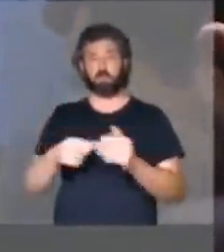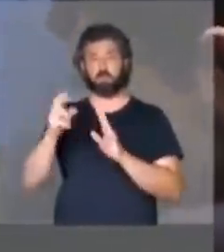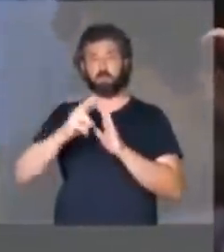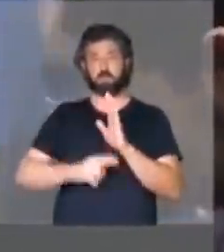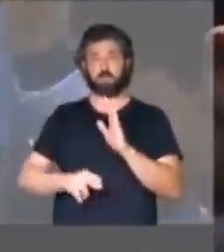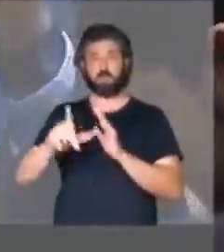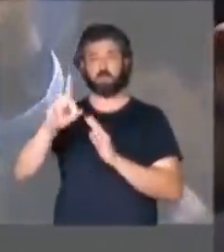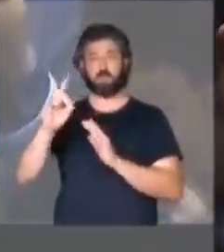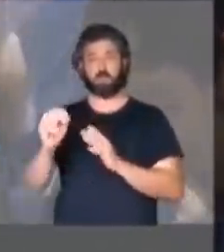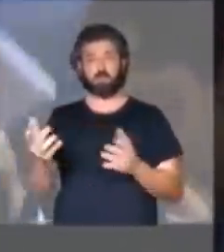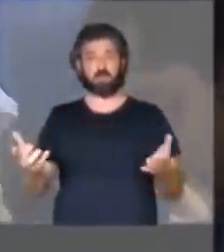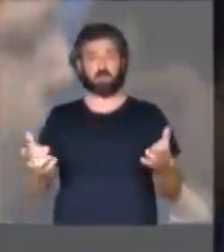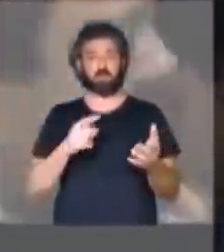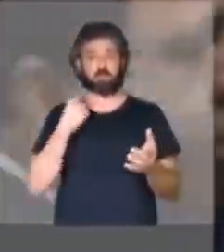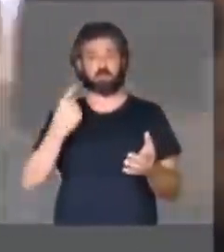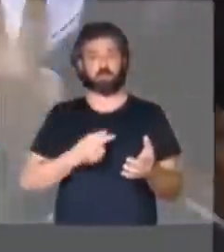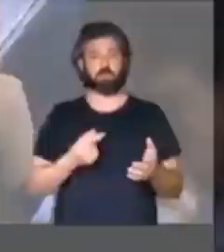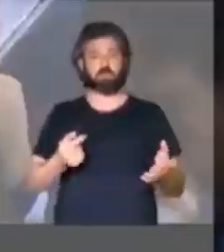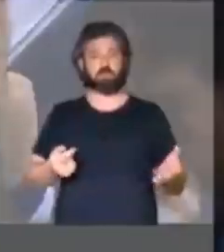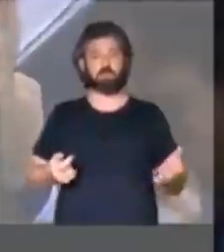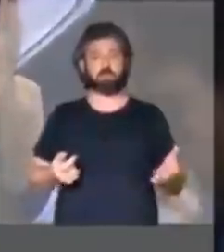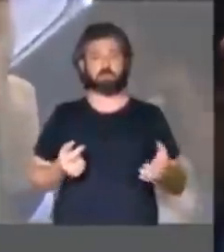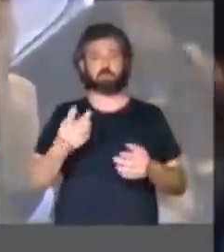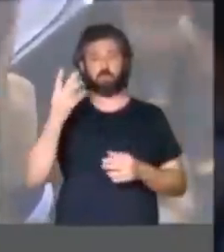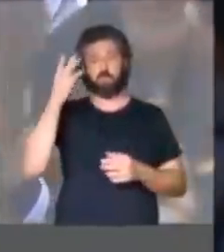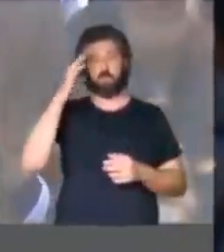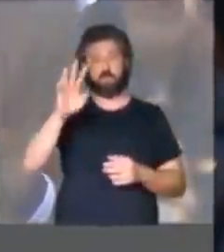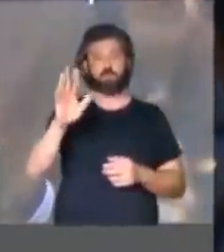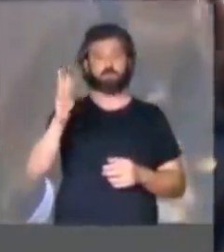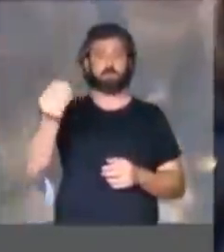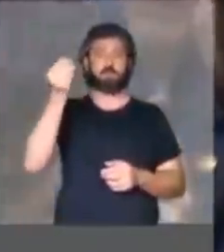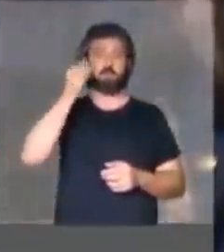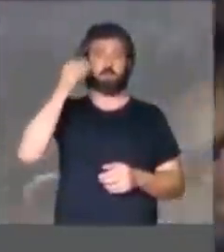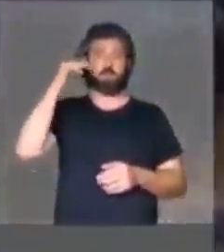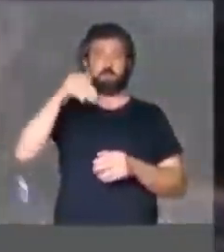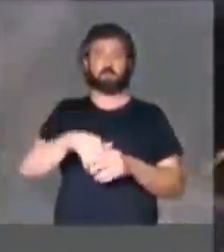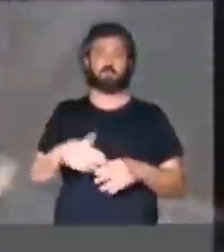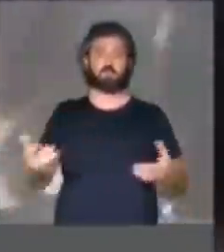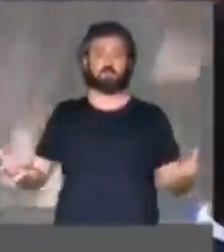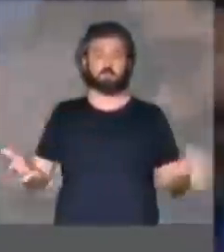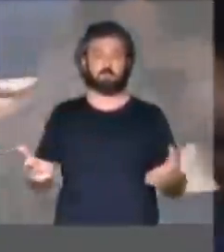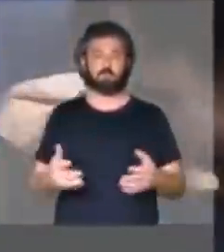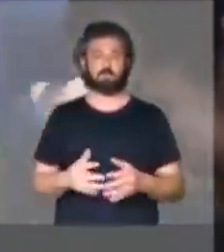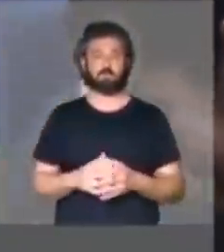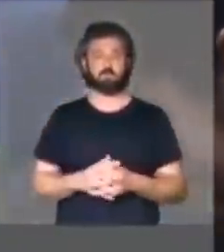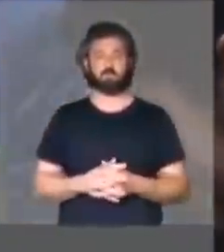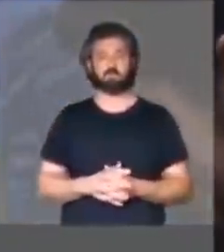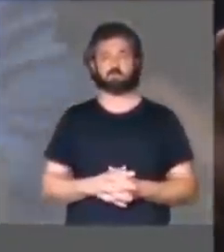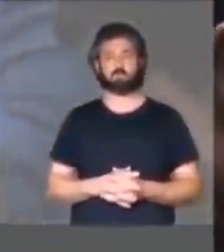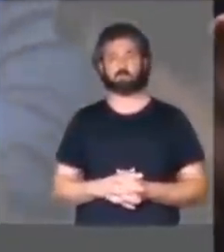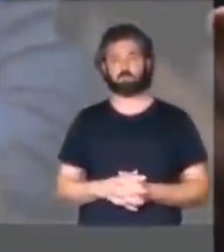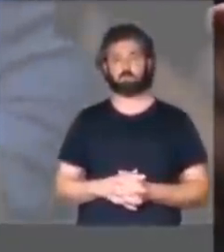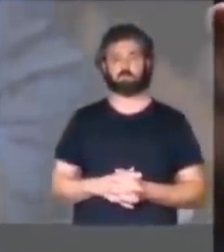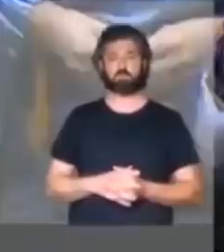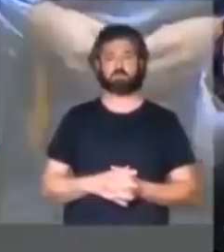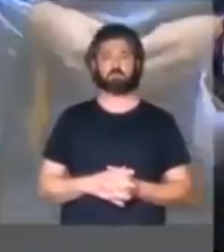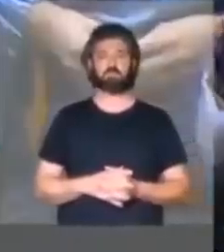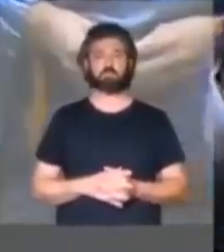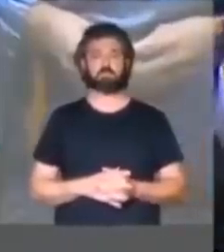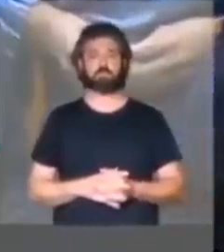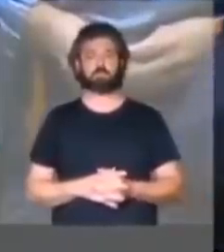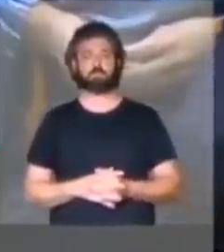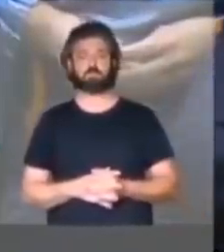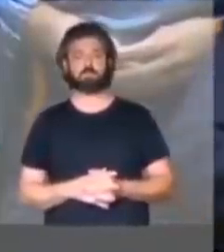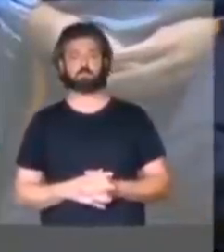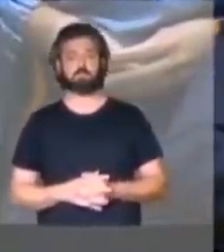relatando a LDO. E nós, há 4 deputado, sessões do Congresso Nacional. Vamos atingir 41. Votar, vai dar no presidente. Não pode, presidente. 41 não dá